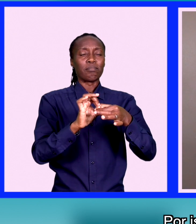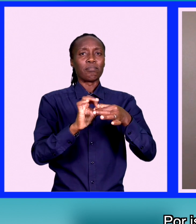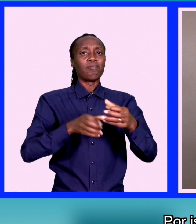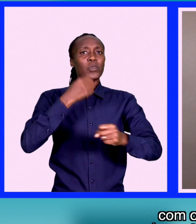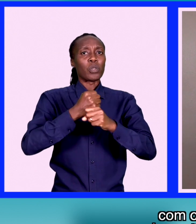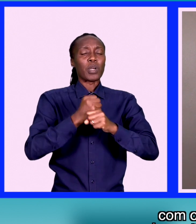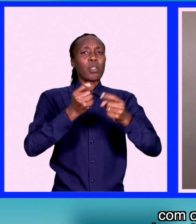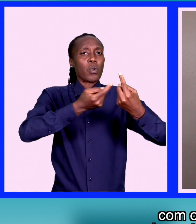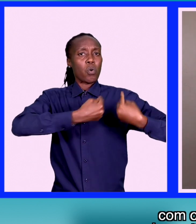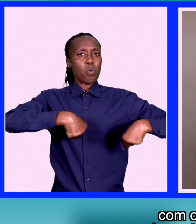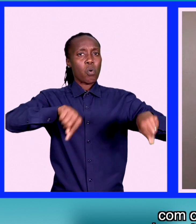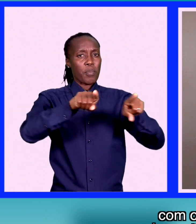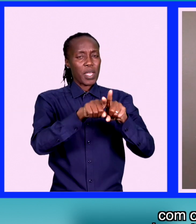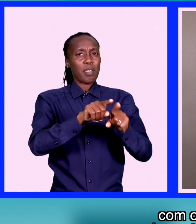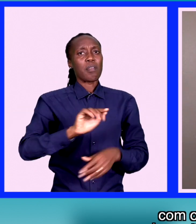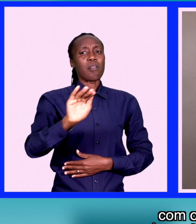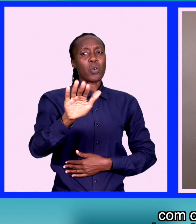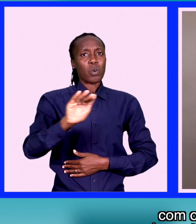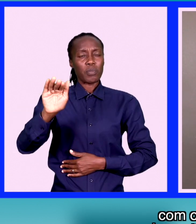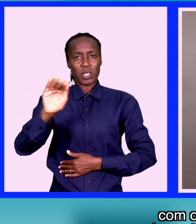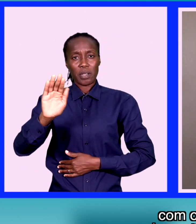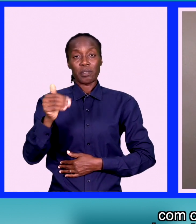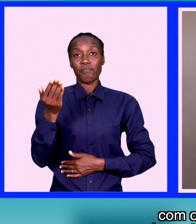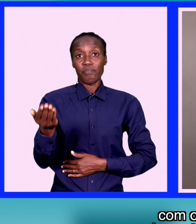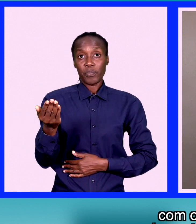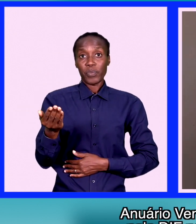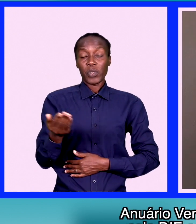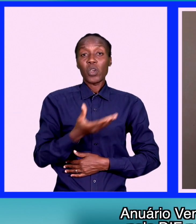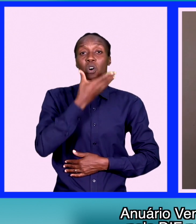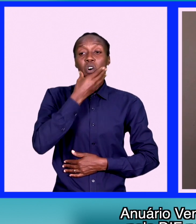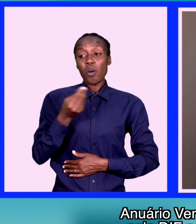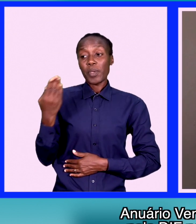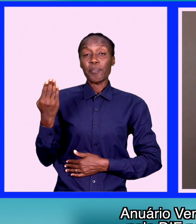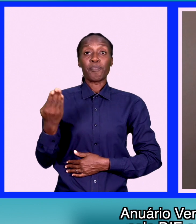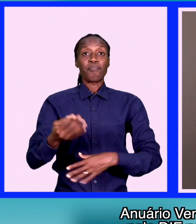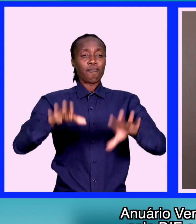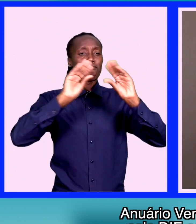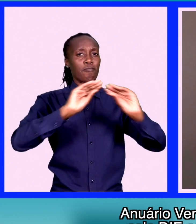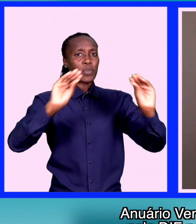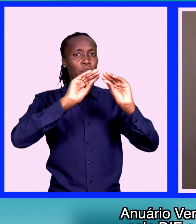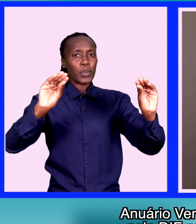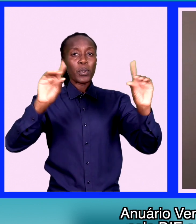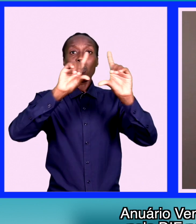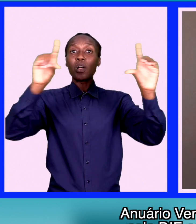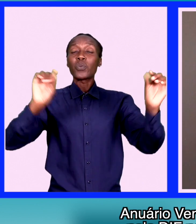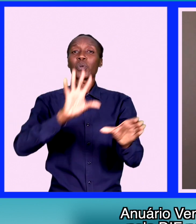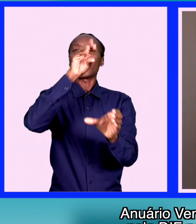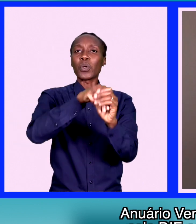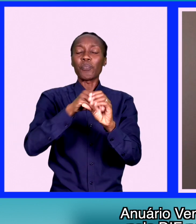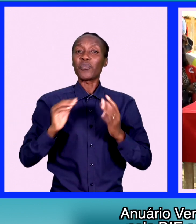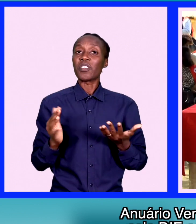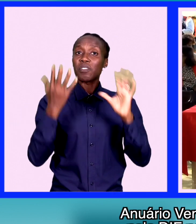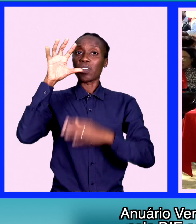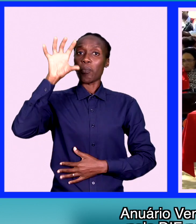os comitês comunitários, né, de gestão de risco de desastres. Anuário Ventura, facilitador de inclusão